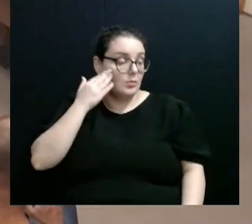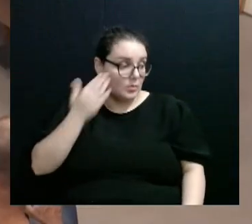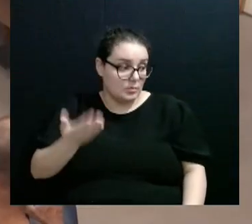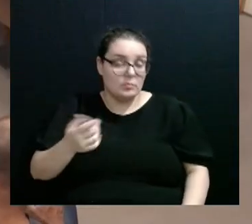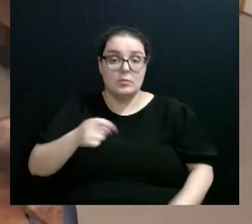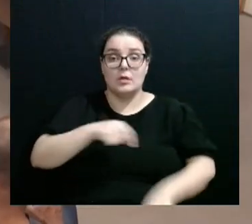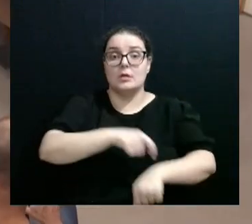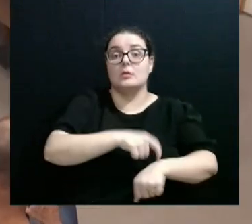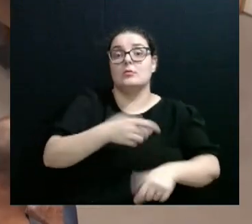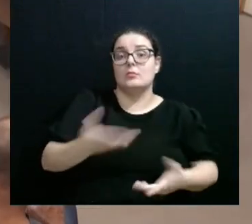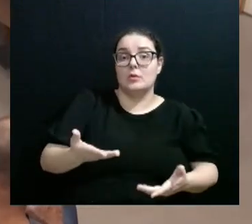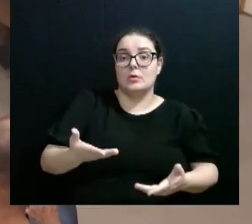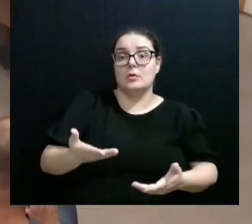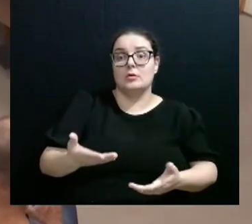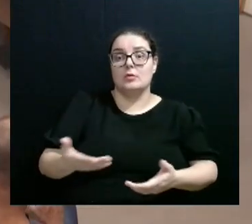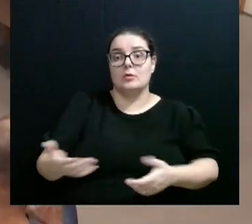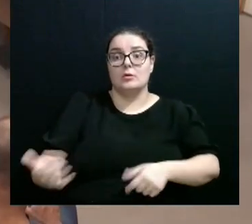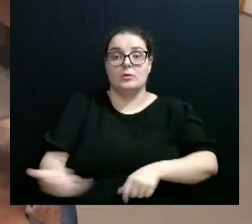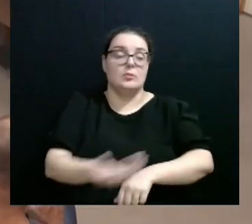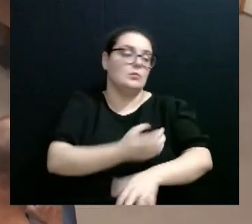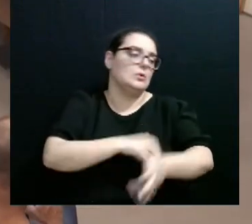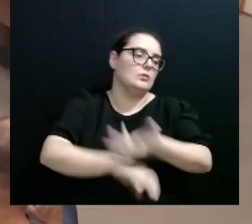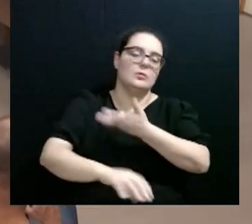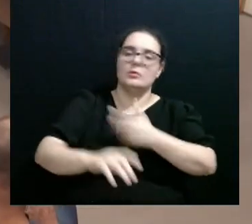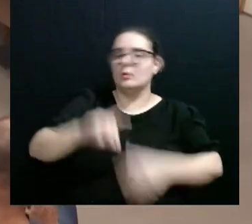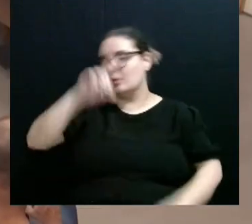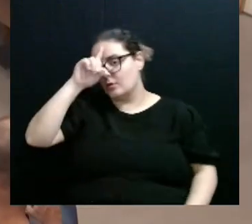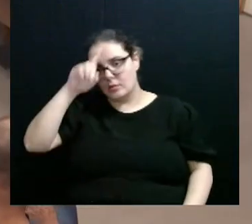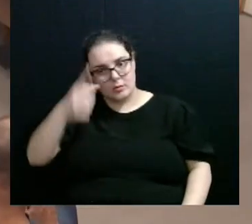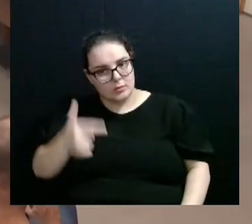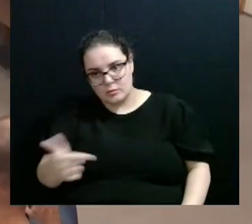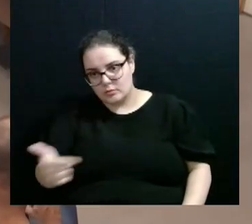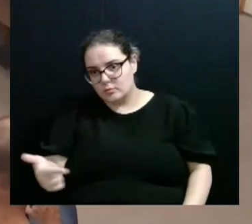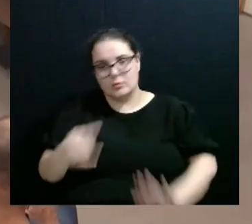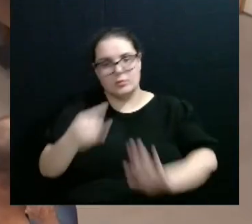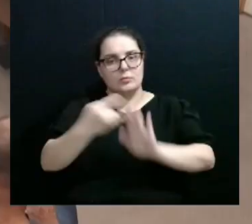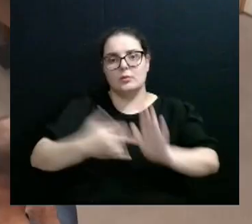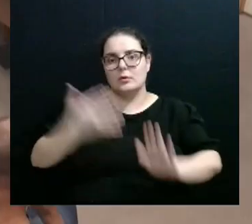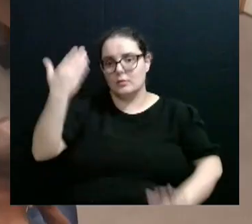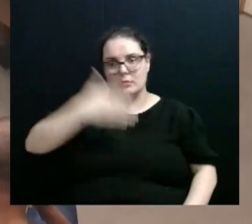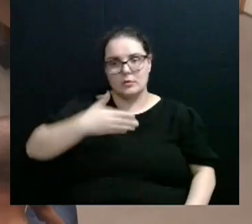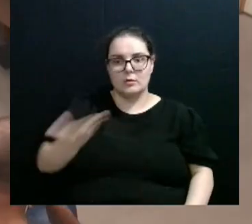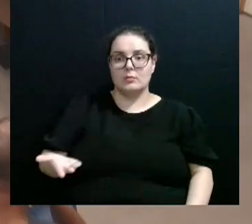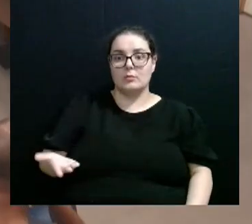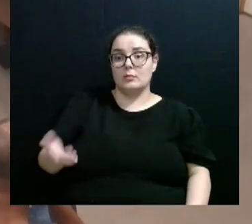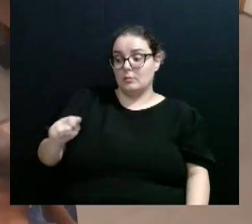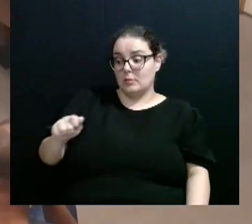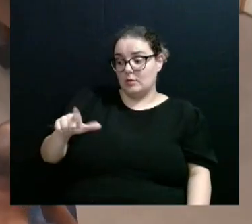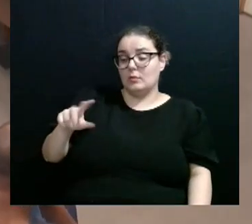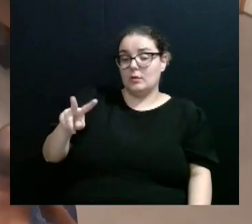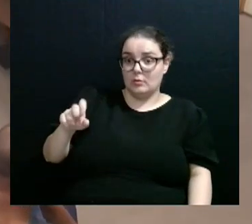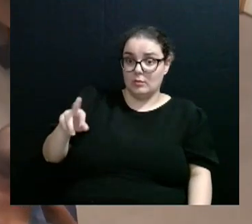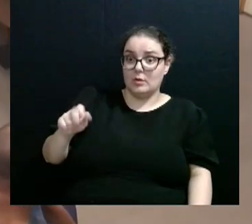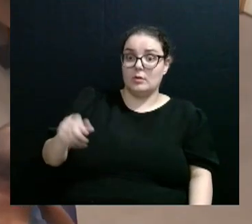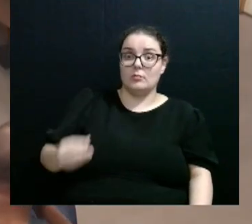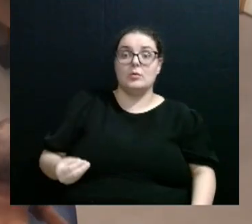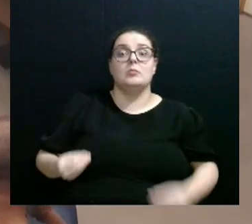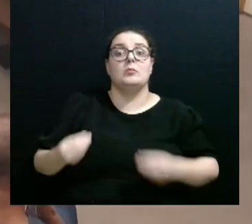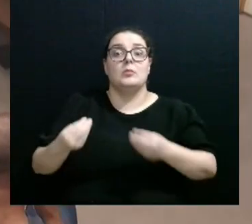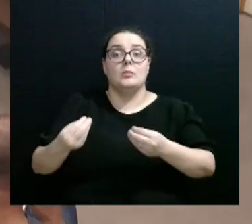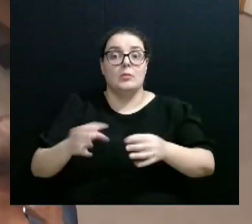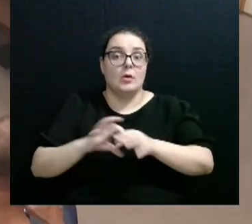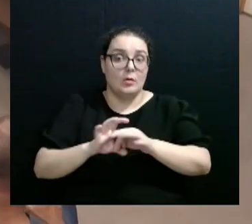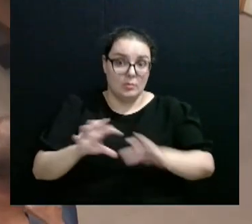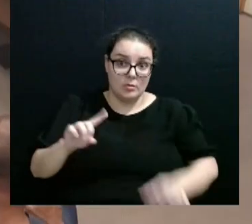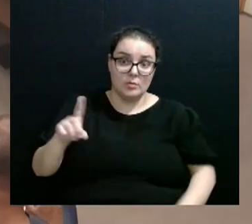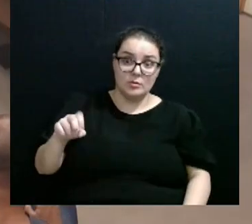no calor da hora, o proprietário não tem um documento que diz que o zoneamento não, é mas esse. O alvará é dado mediante a permissão do zoneamento.